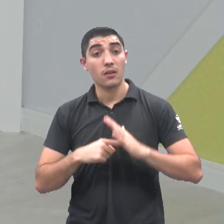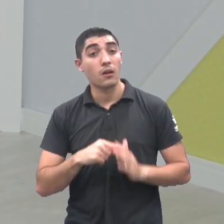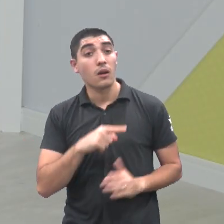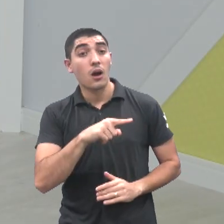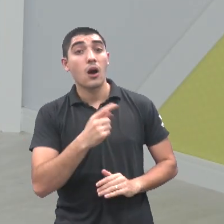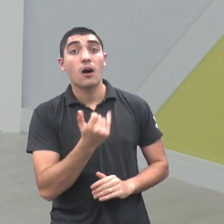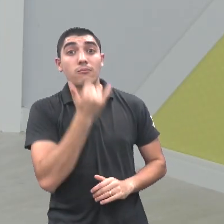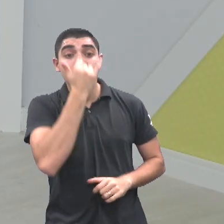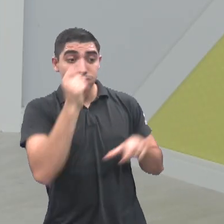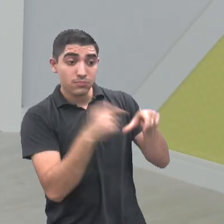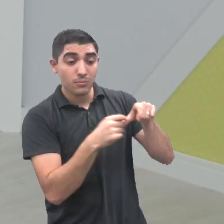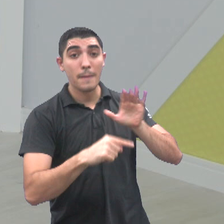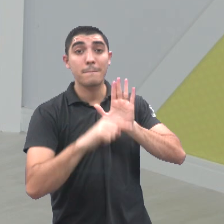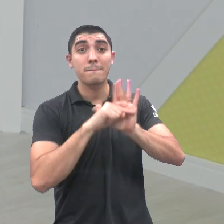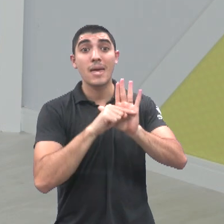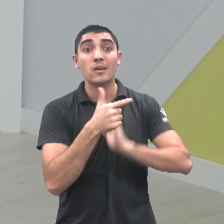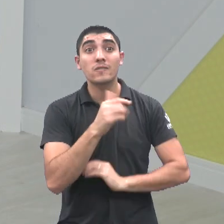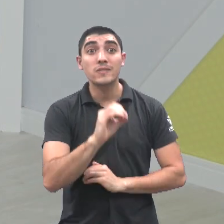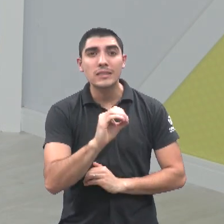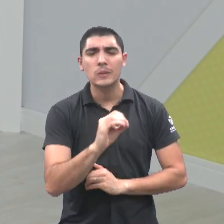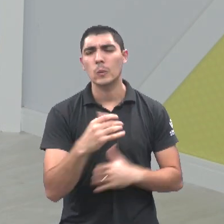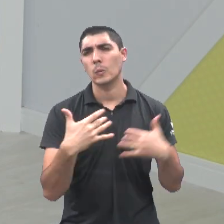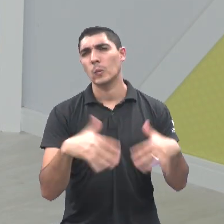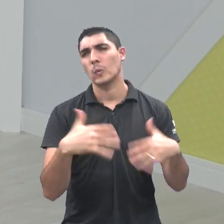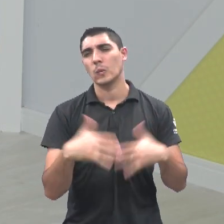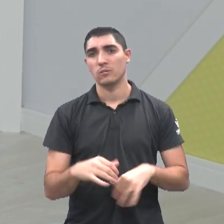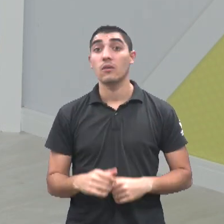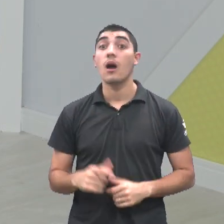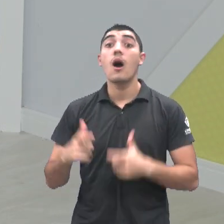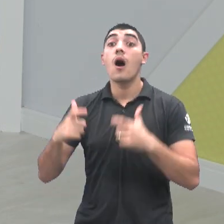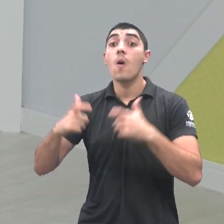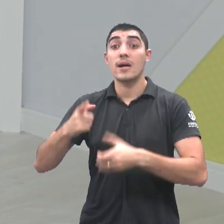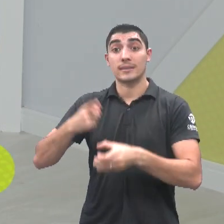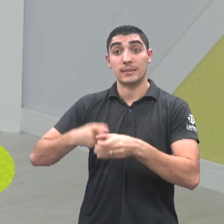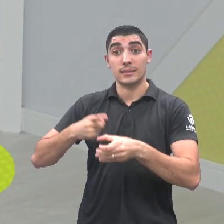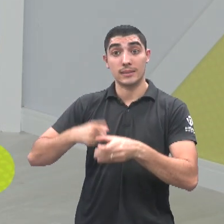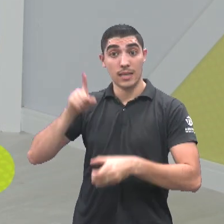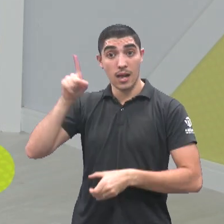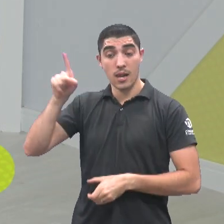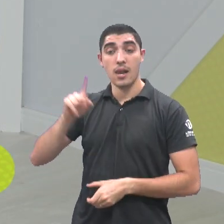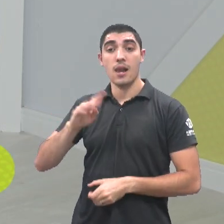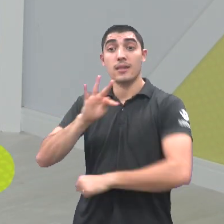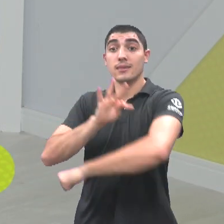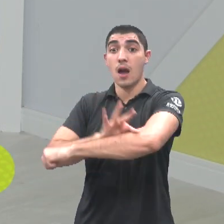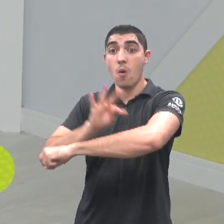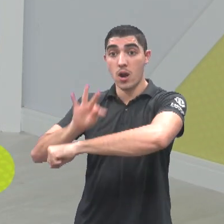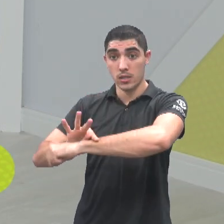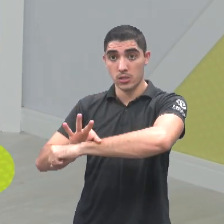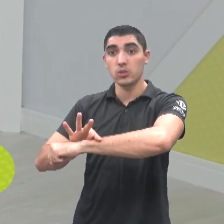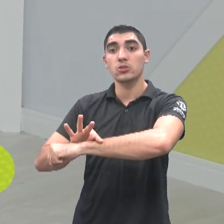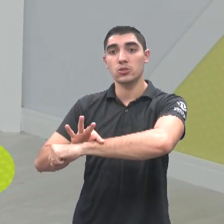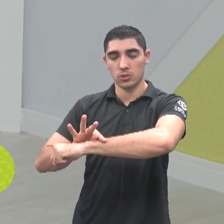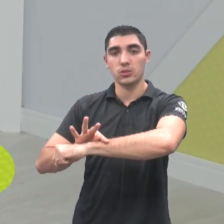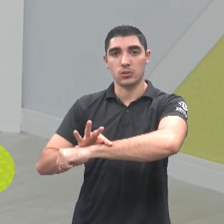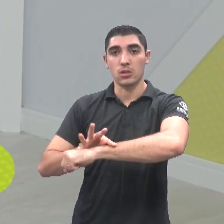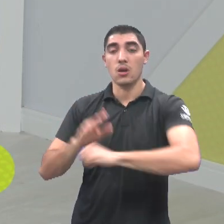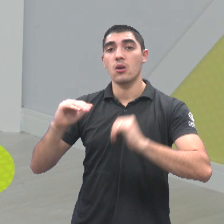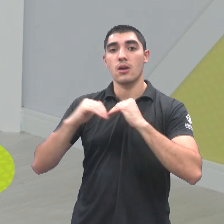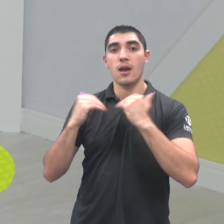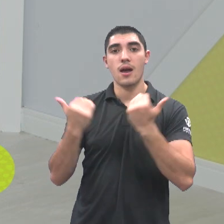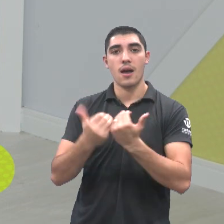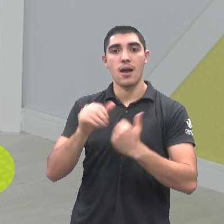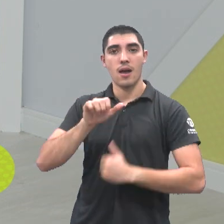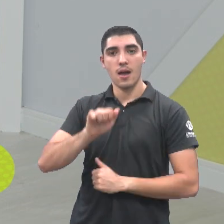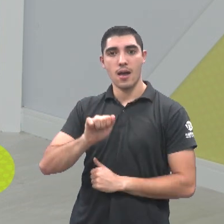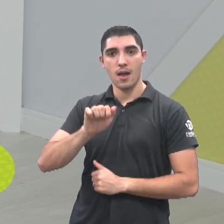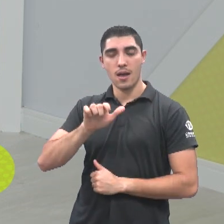20. Tá mal demais. O jogo será em Taquaritinga, hein? Tem aí, Beth, o nome do estádio? Coloca aí pra gente. Olha lá, o estádio Adail Nunes da Silva,